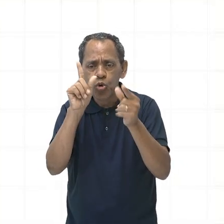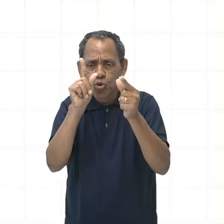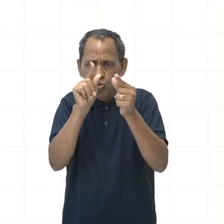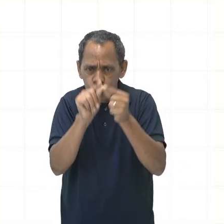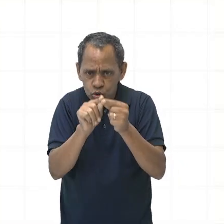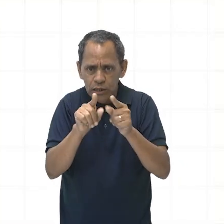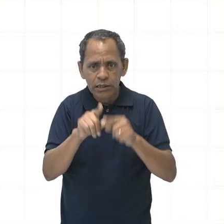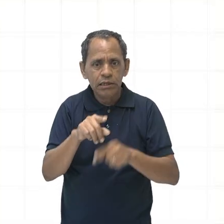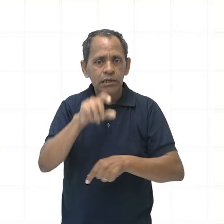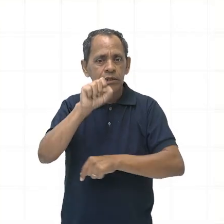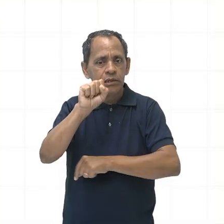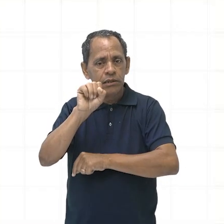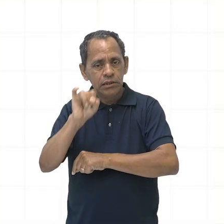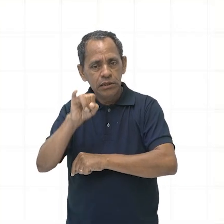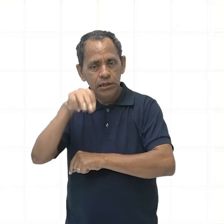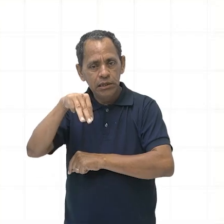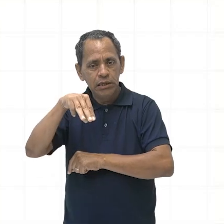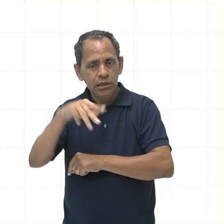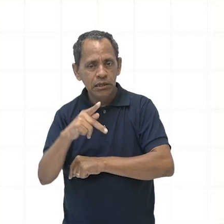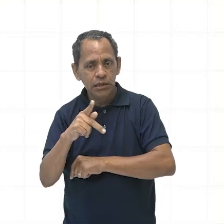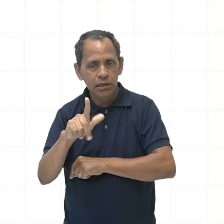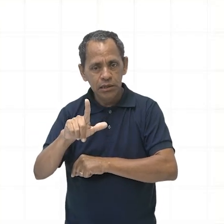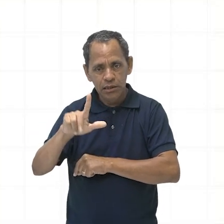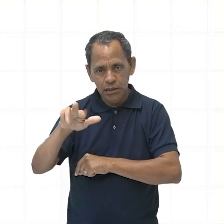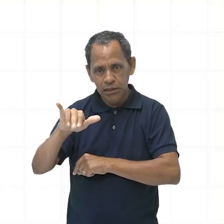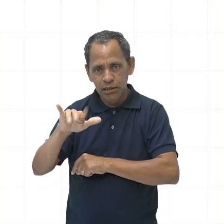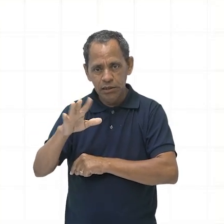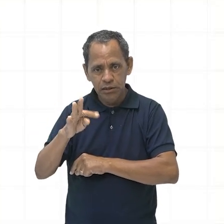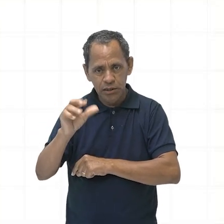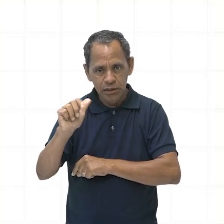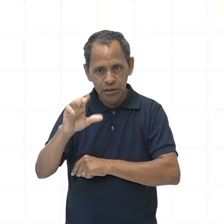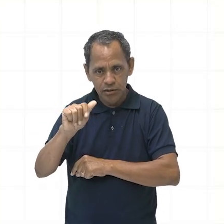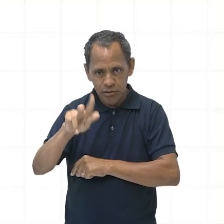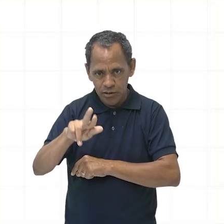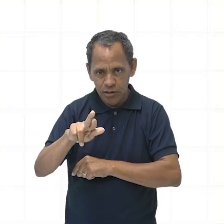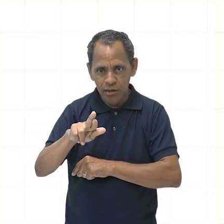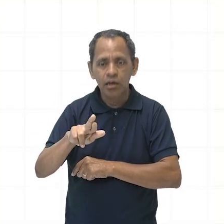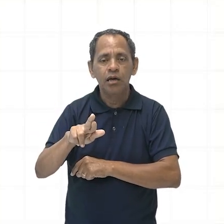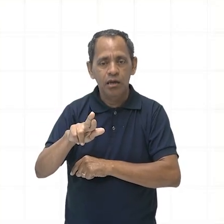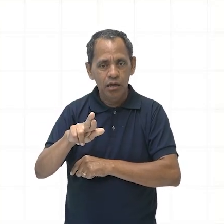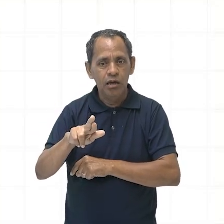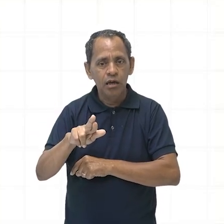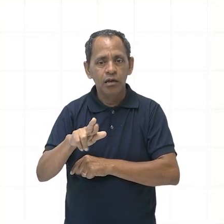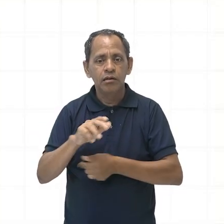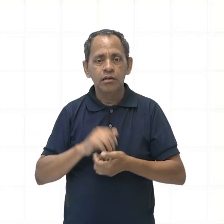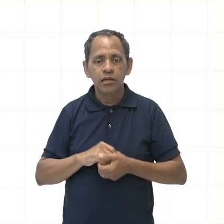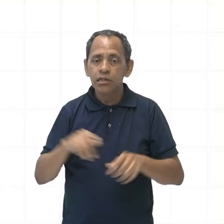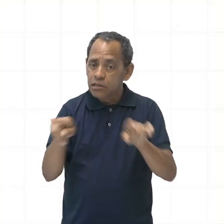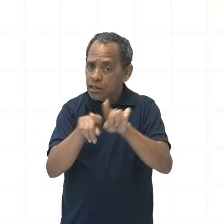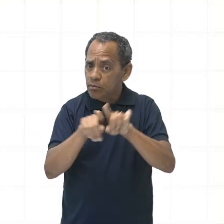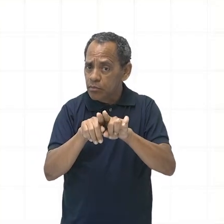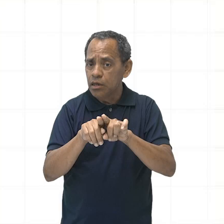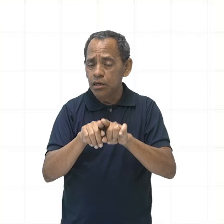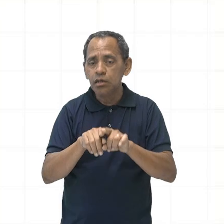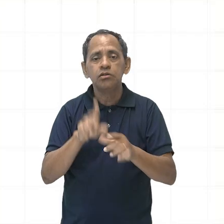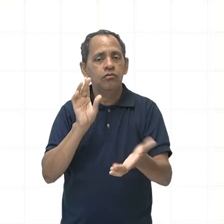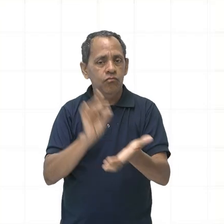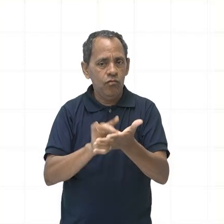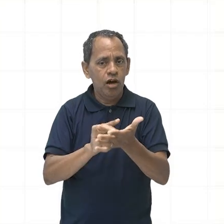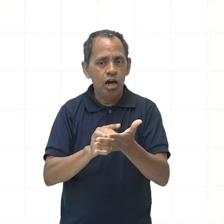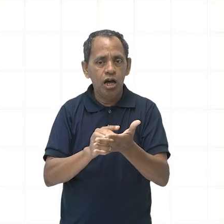forneceu para a gente o mesmo resultado. E isso era esperado. Né? Por quê? Justamente porque eles